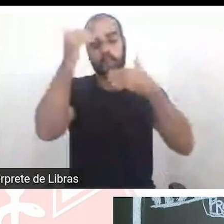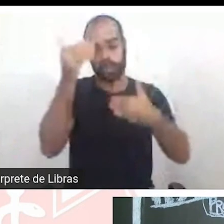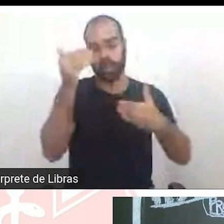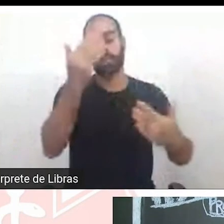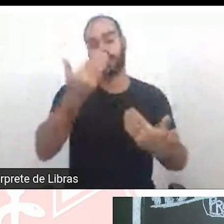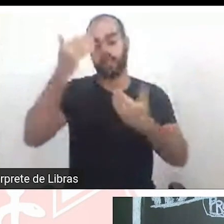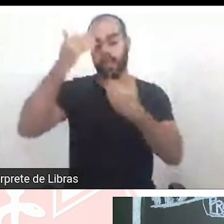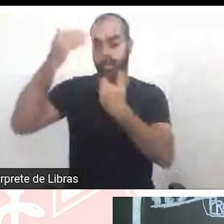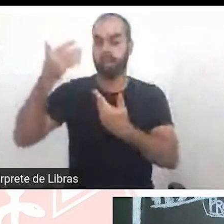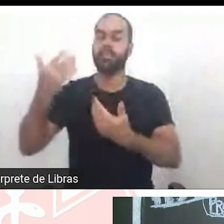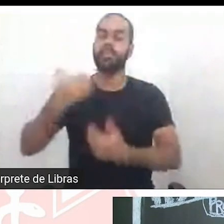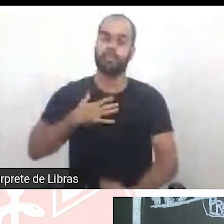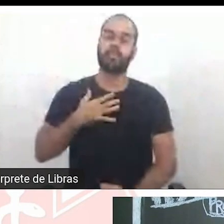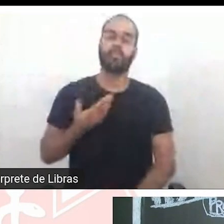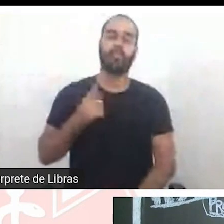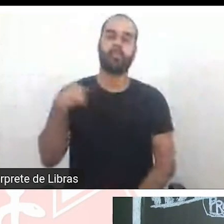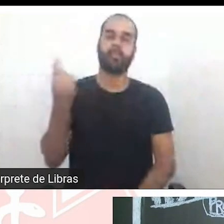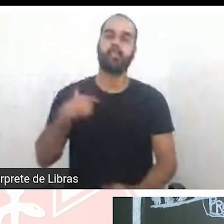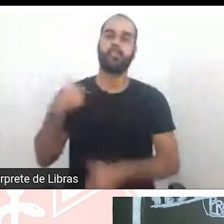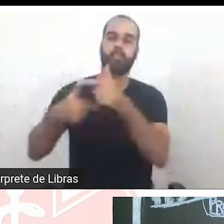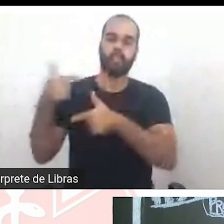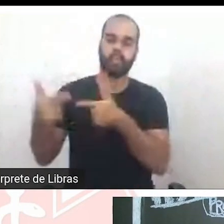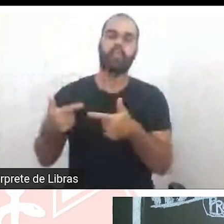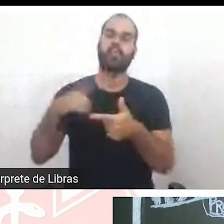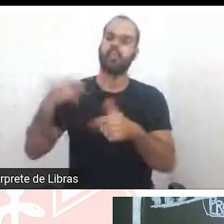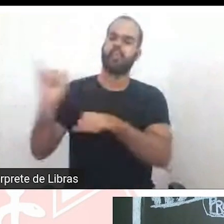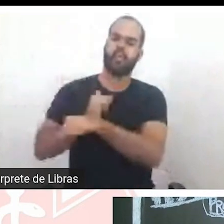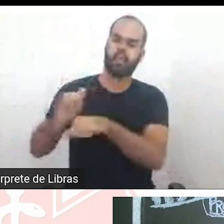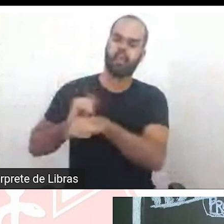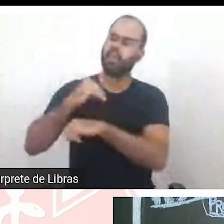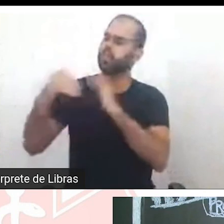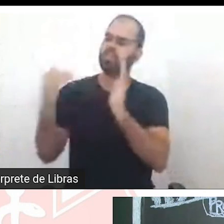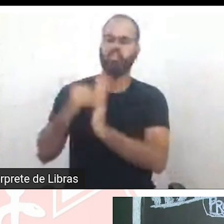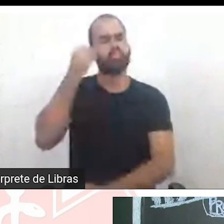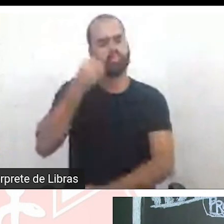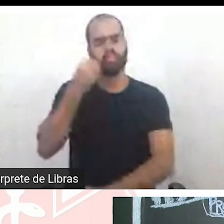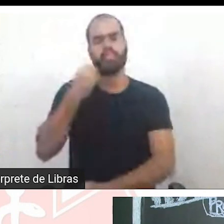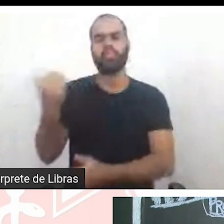o pessoal estar fazendo tudo que tem para ser feito por eles, né, é isso.